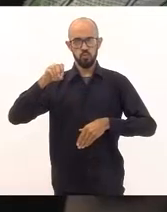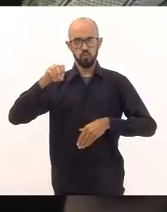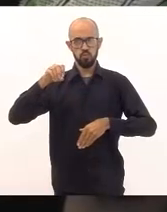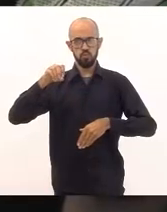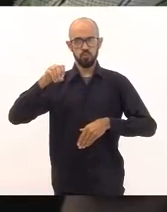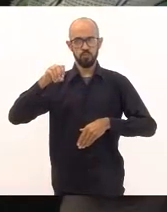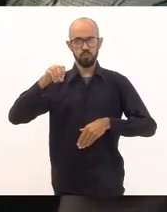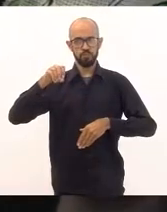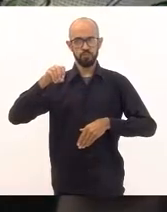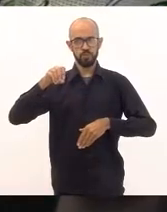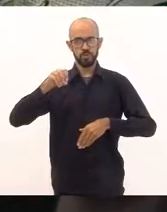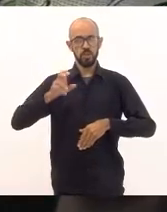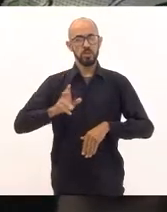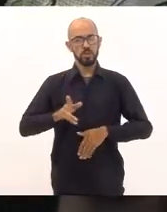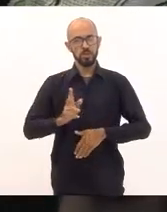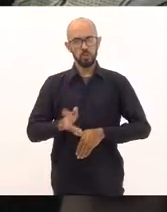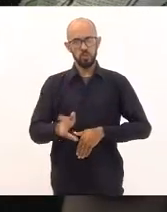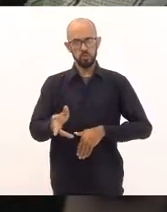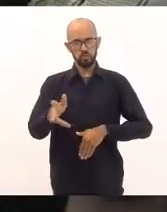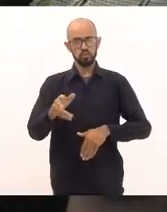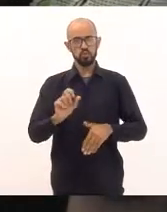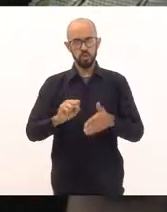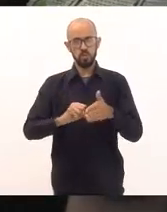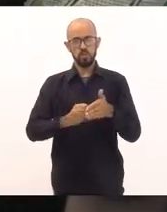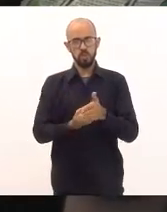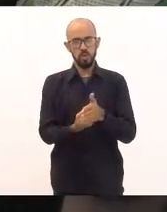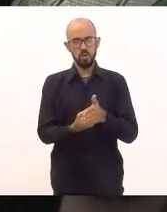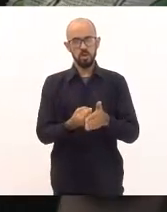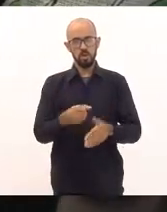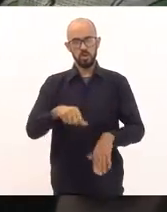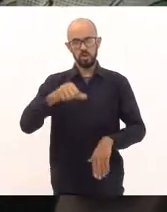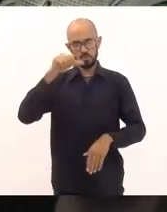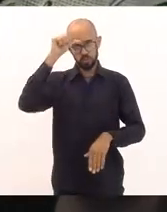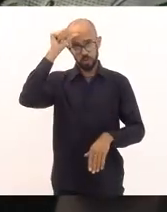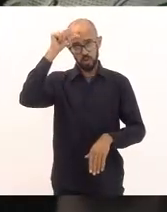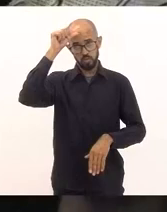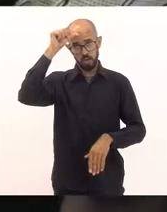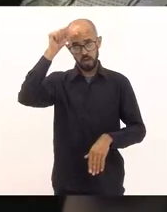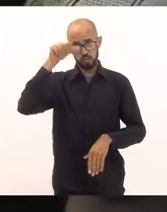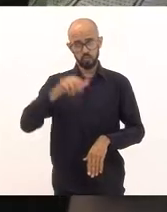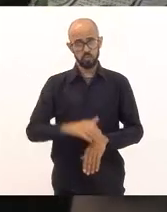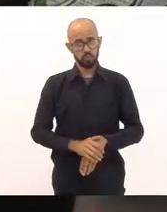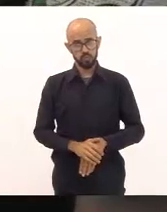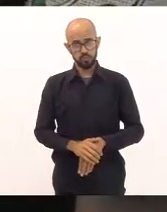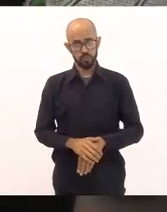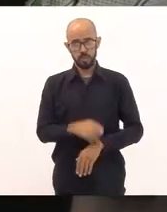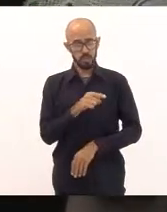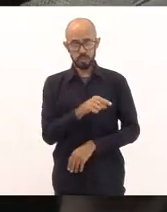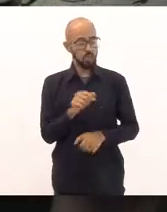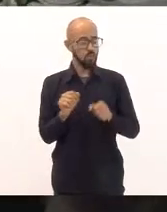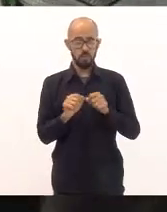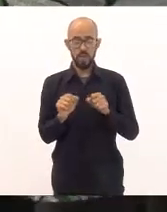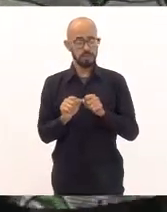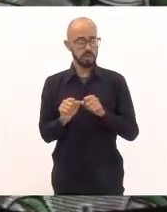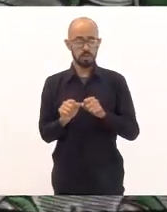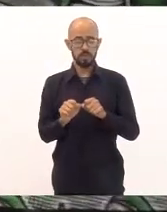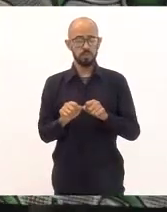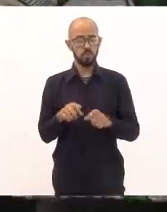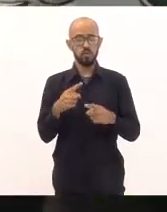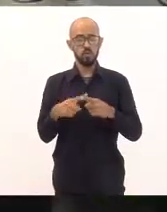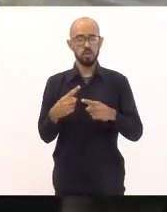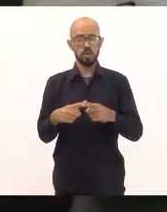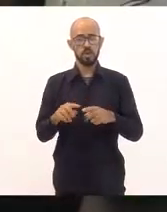sentido mantém o veto do governador do Estado. E eles não o fazem porque,